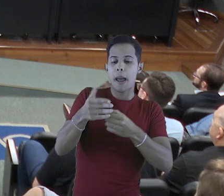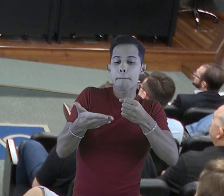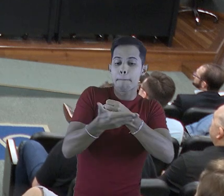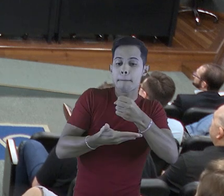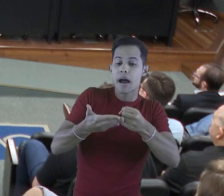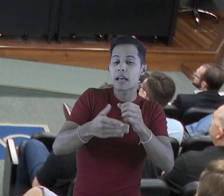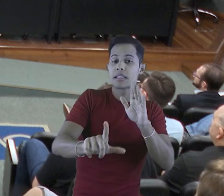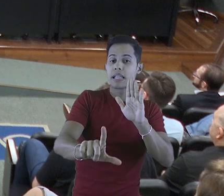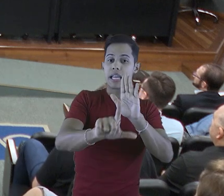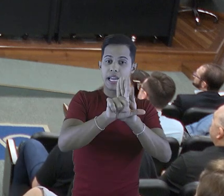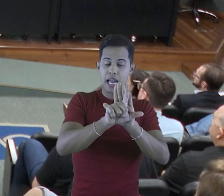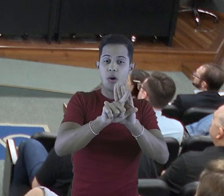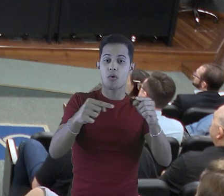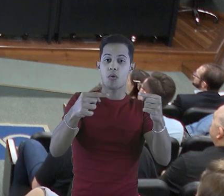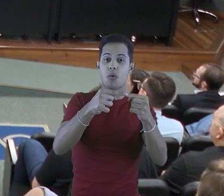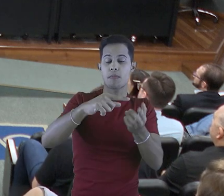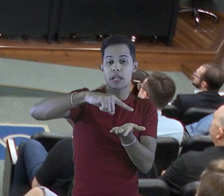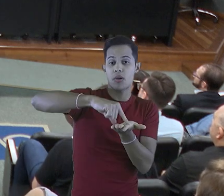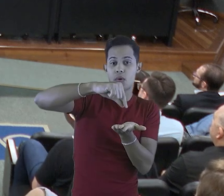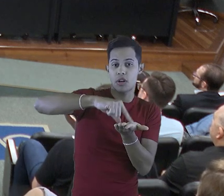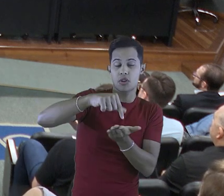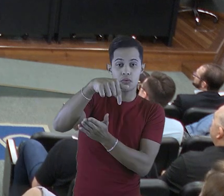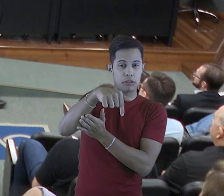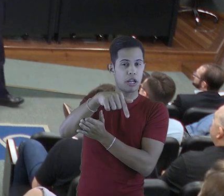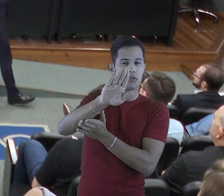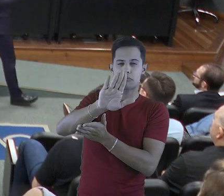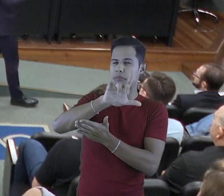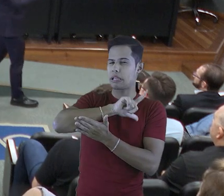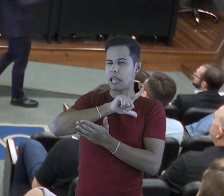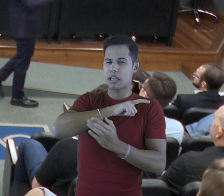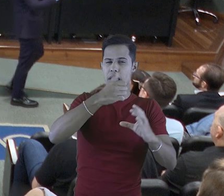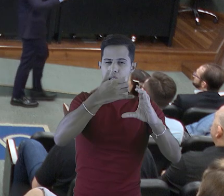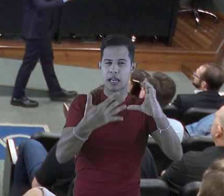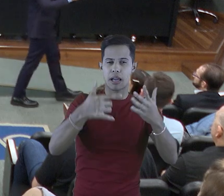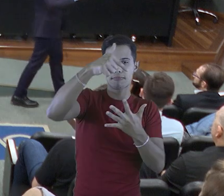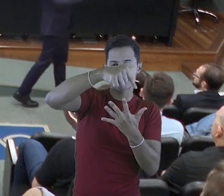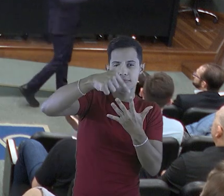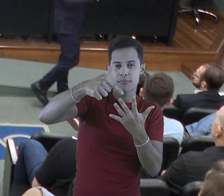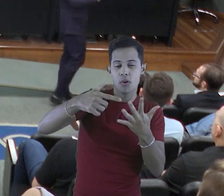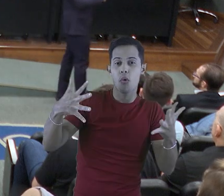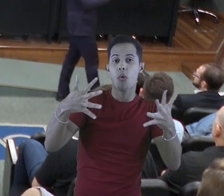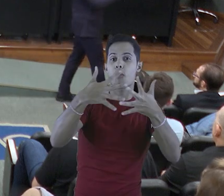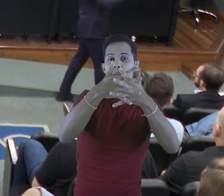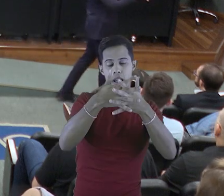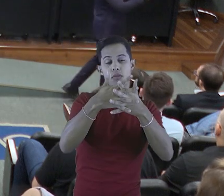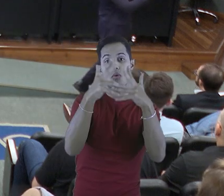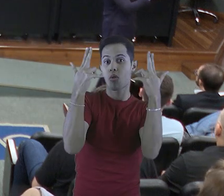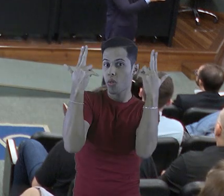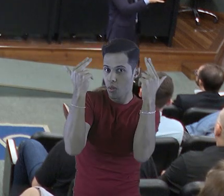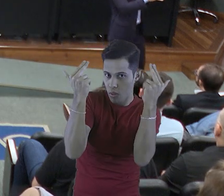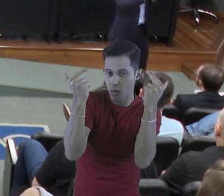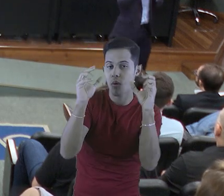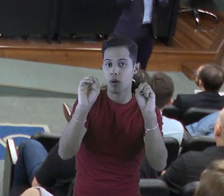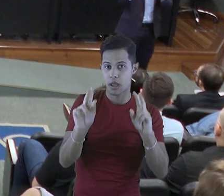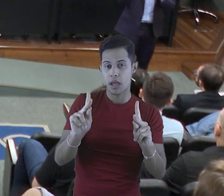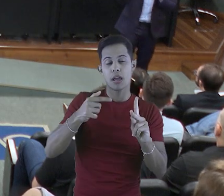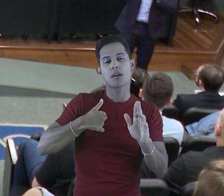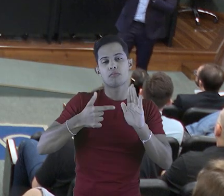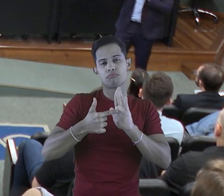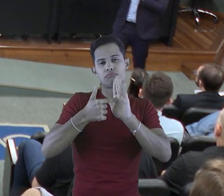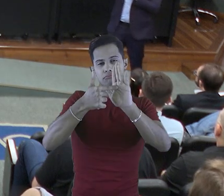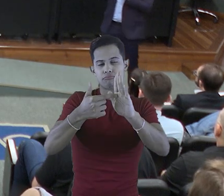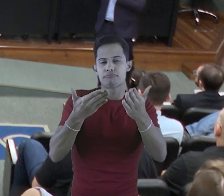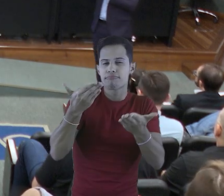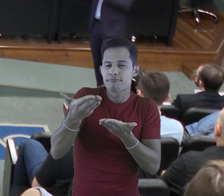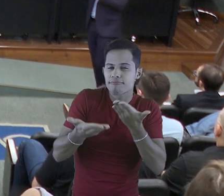do artigo 7. Então, gente tem aqui alguns aspectos que são complexos, naturalmente, e que eu vou tratar com vocês para vocês entenderem,